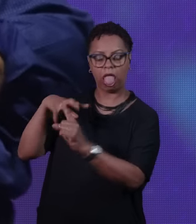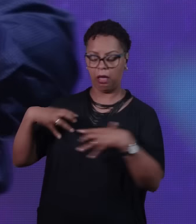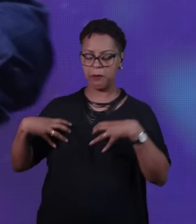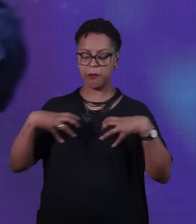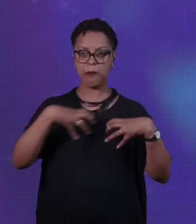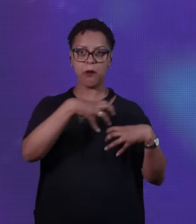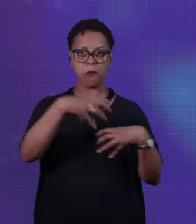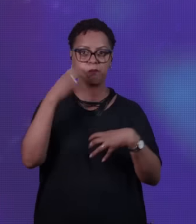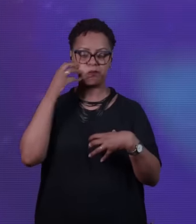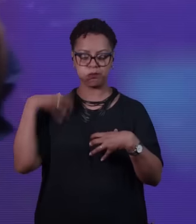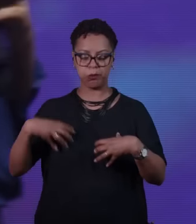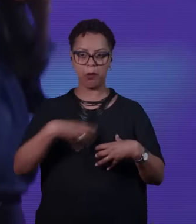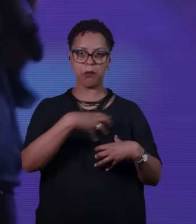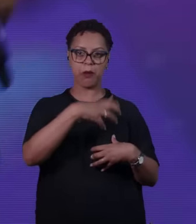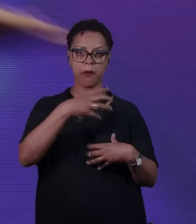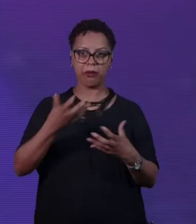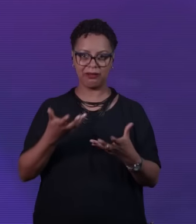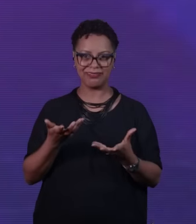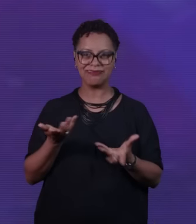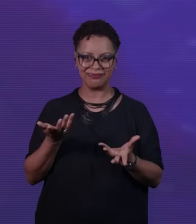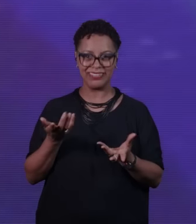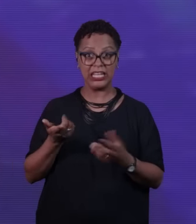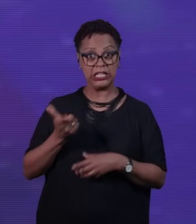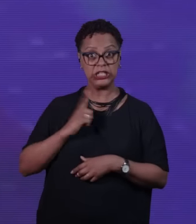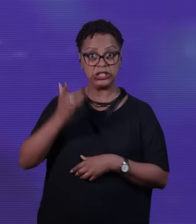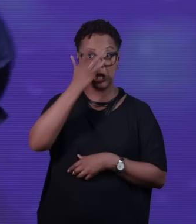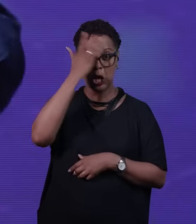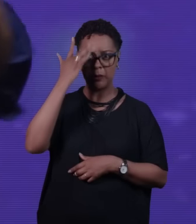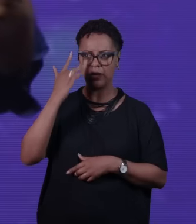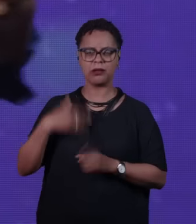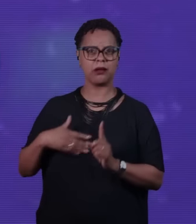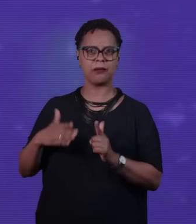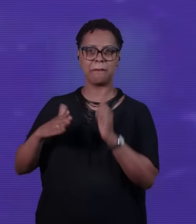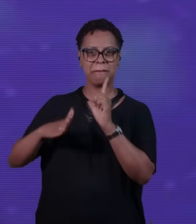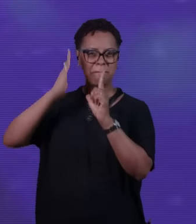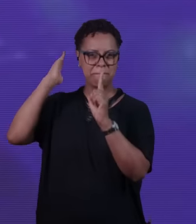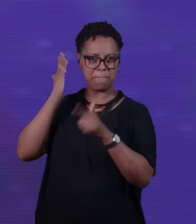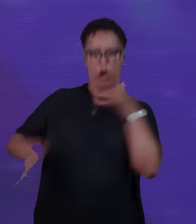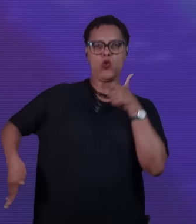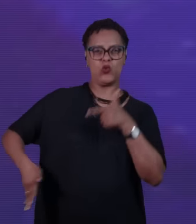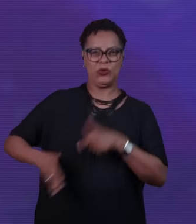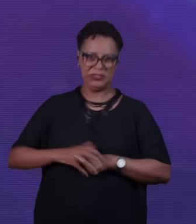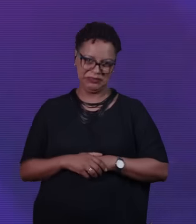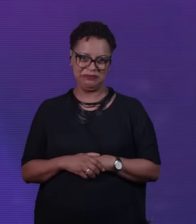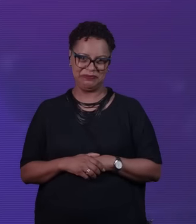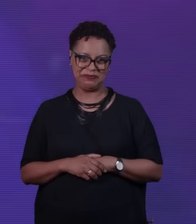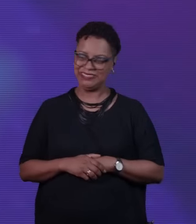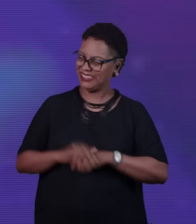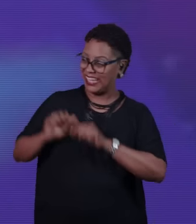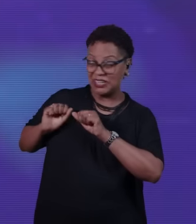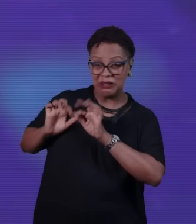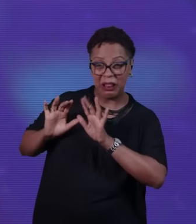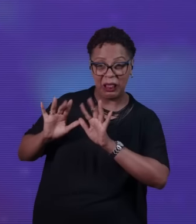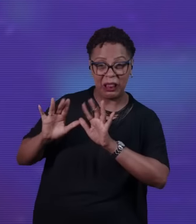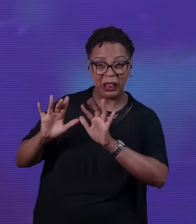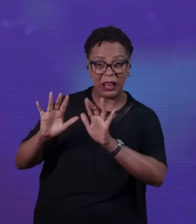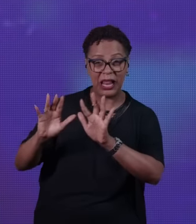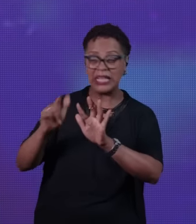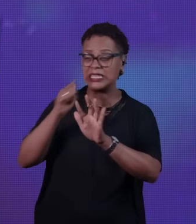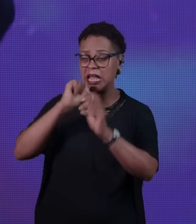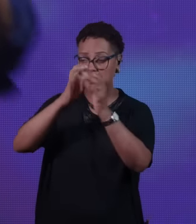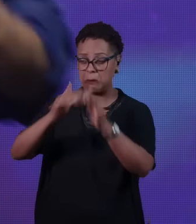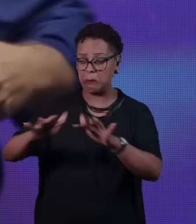fertilidade. Alguns homens chegavam a castrar a si mesmos e todos iam numa procissão até o mar